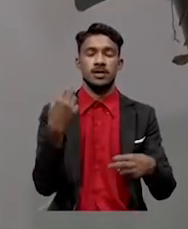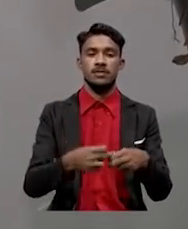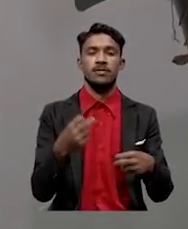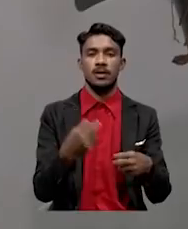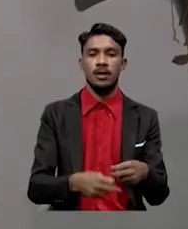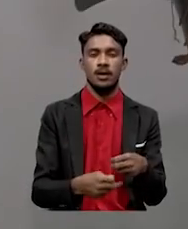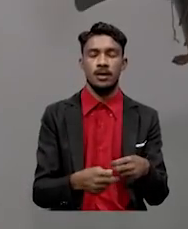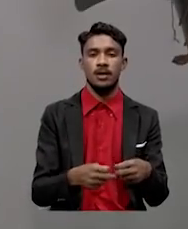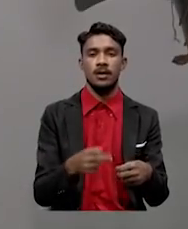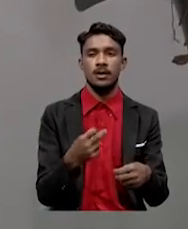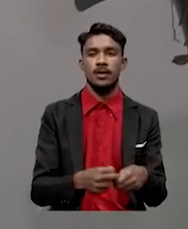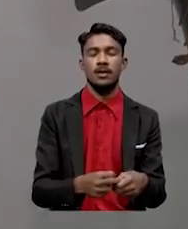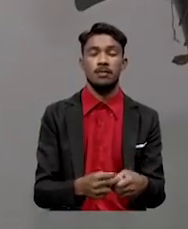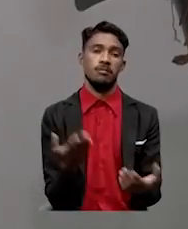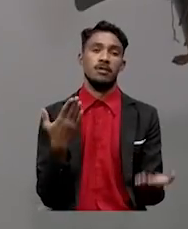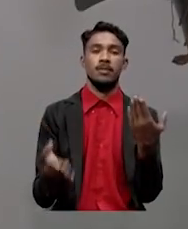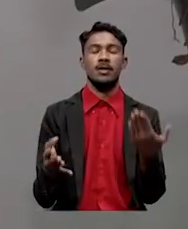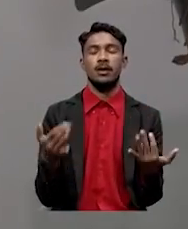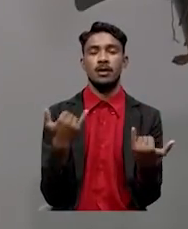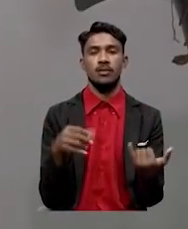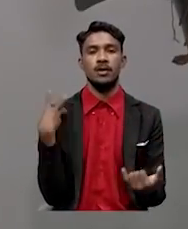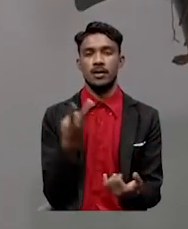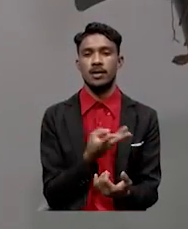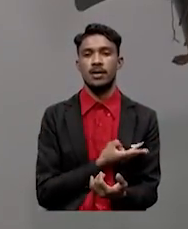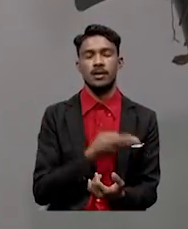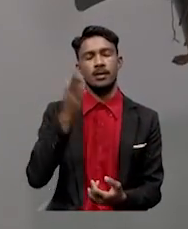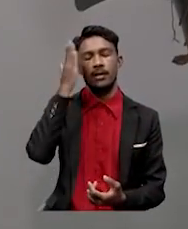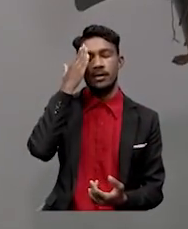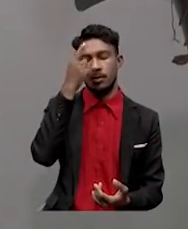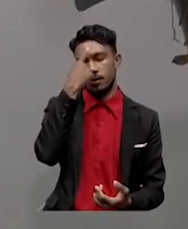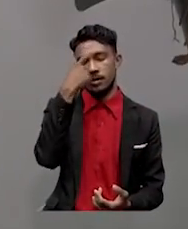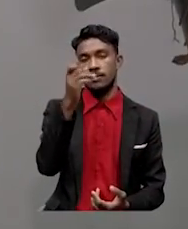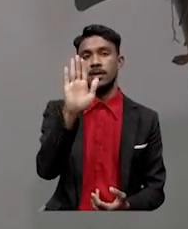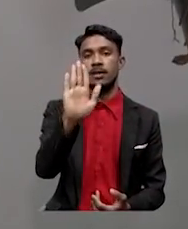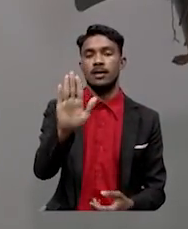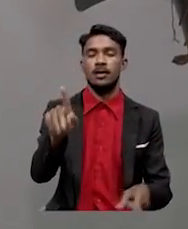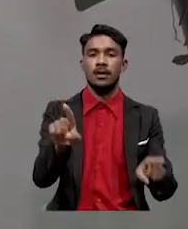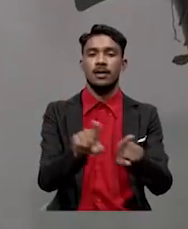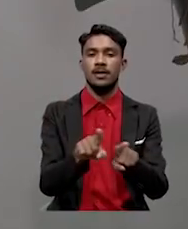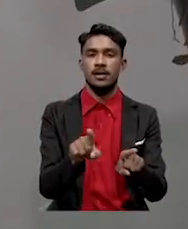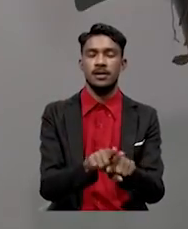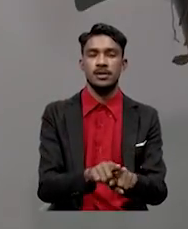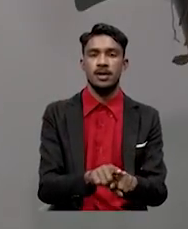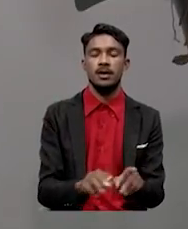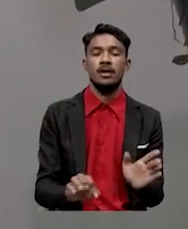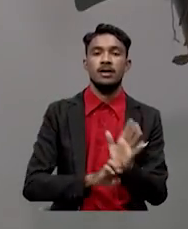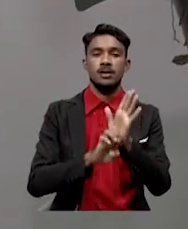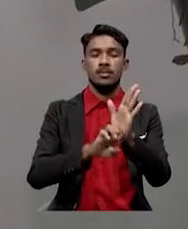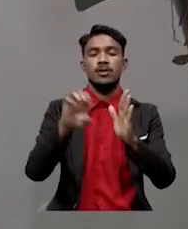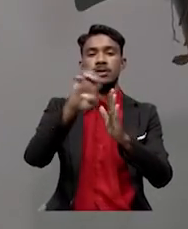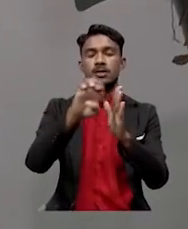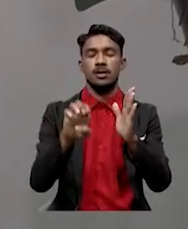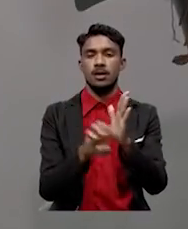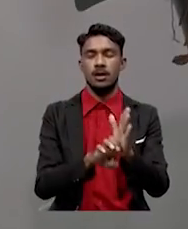presidente eleito interpreta fundamento e argumento de tal também nia a nessa símbolo Estado, nia